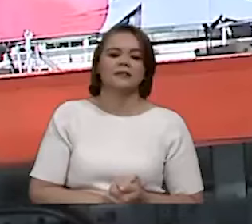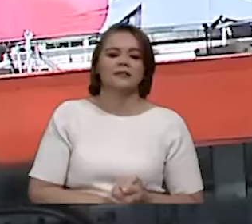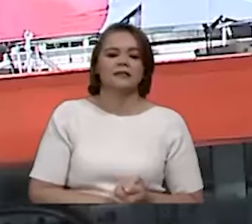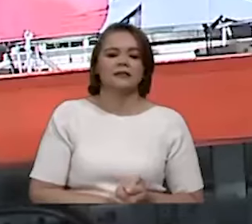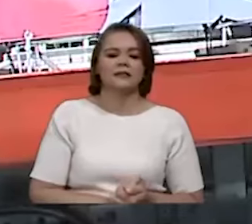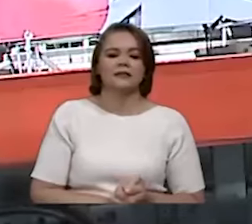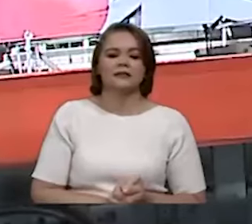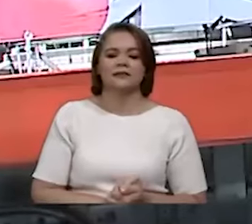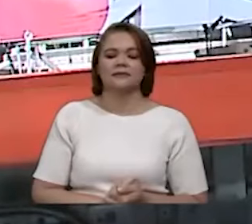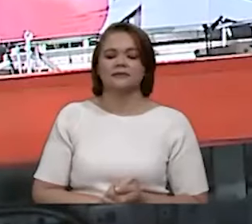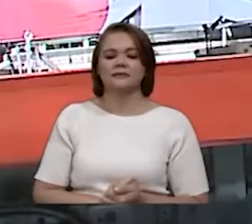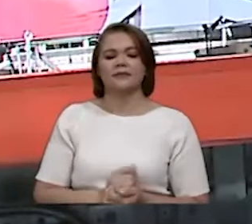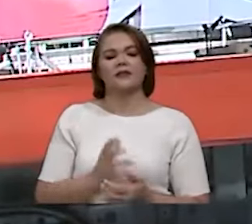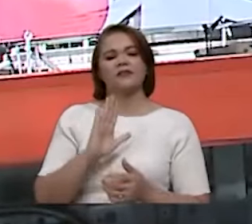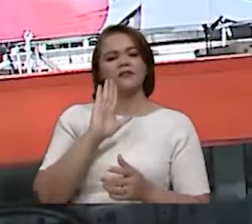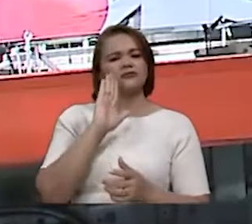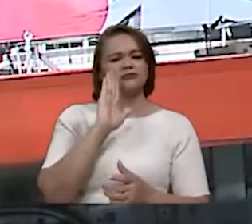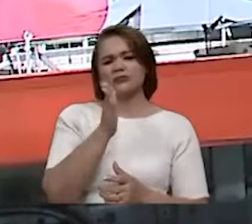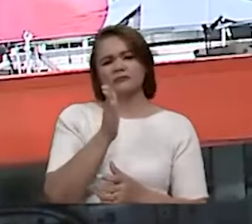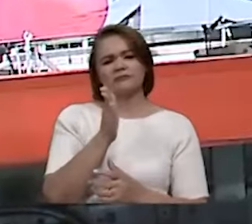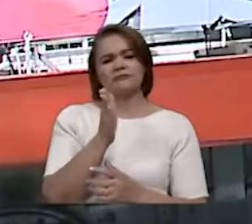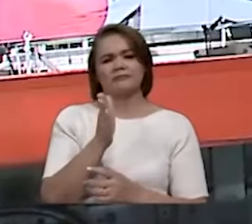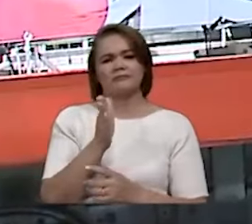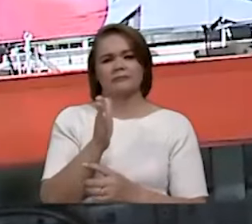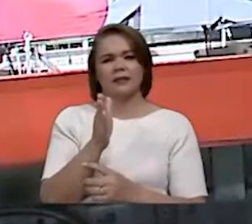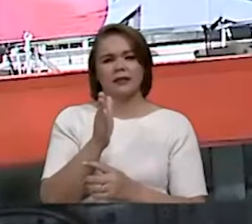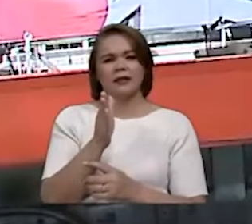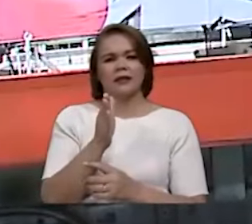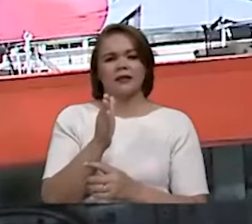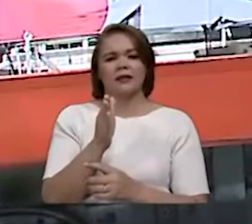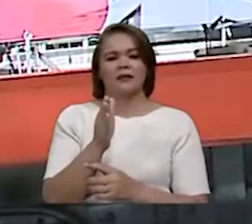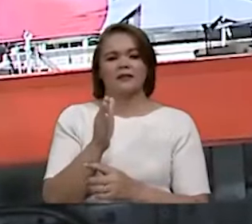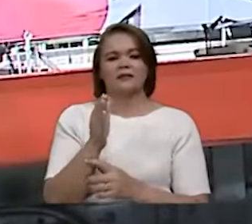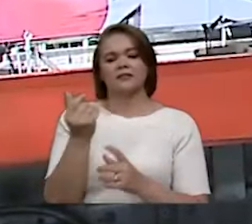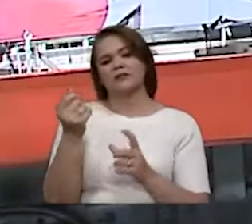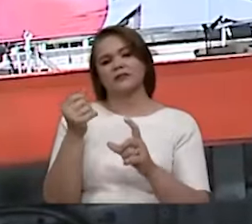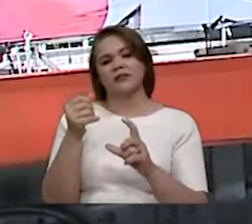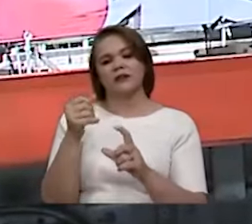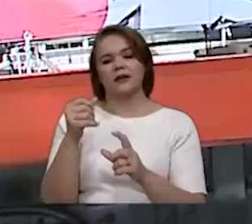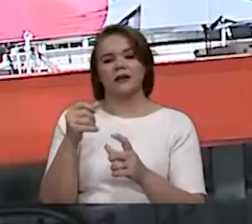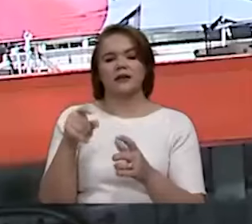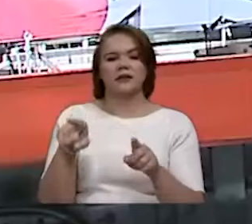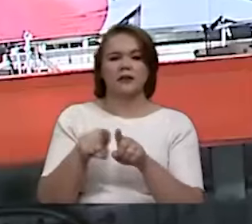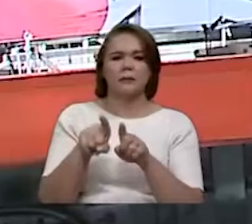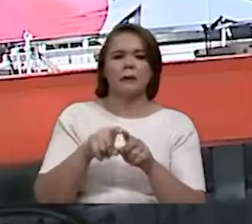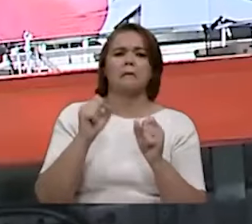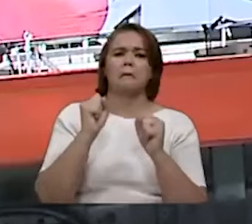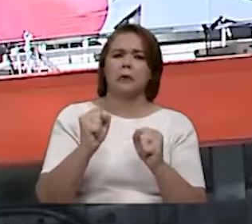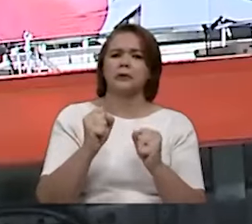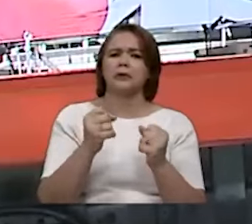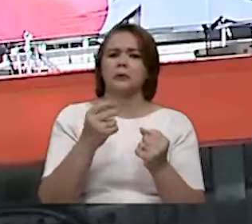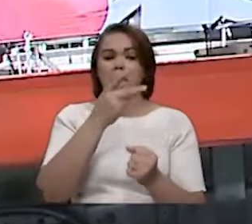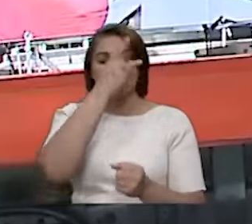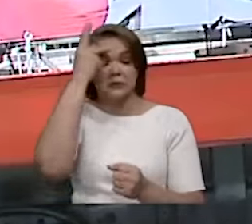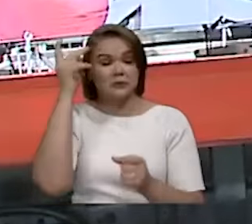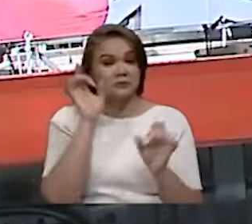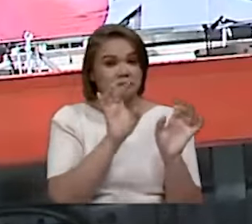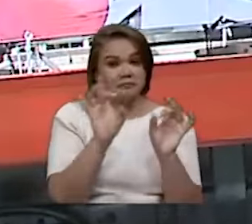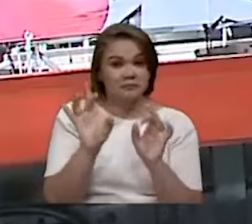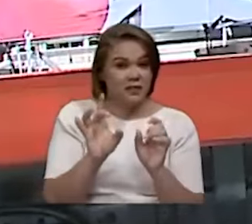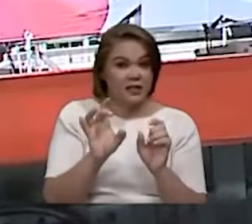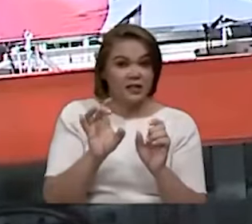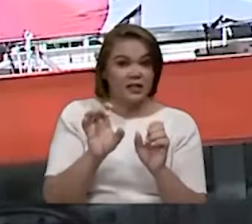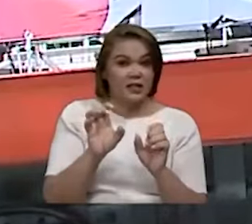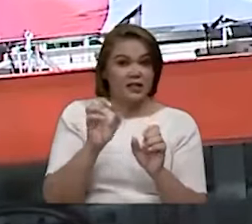ó. Pimba. Pronto, aí você vai aqui e compra ele digital. Você vai também no promotor, que é espalhado pelo estado inteiro.